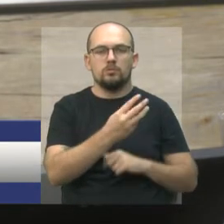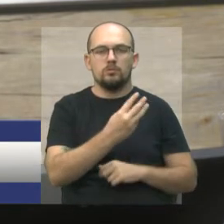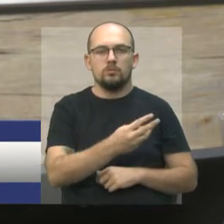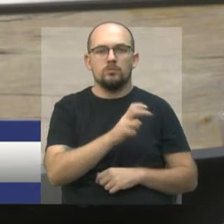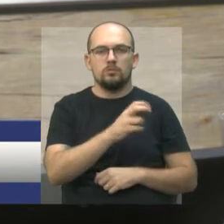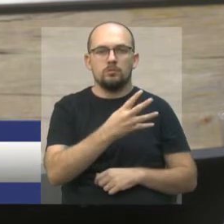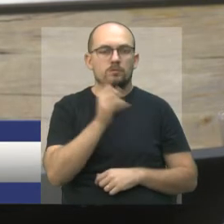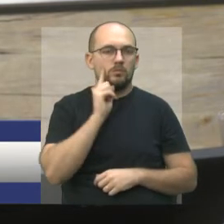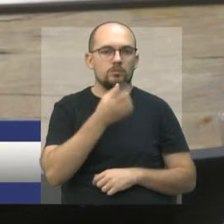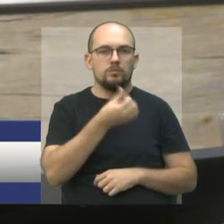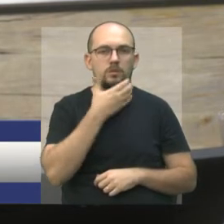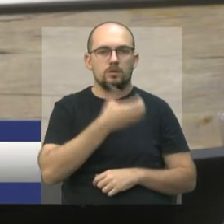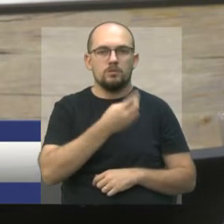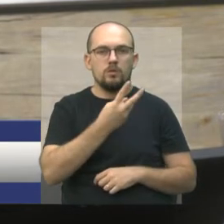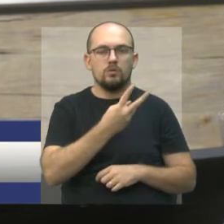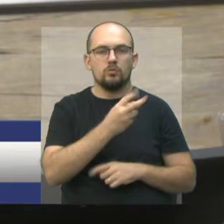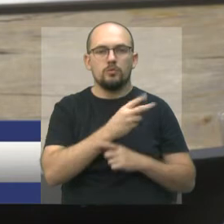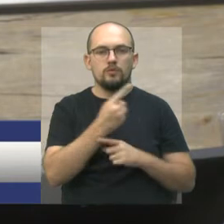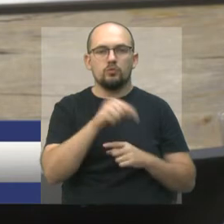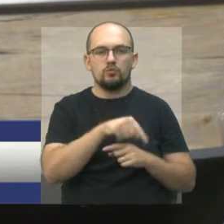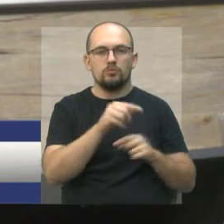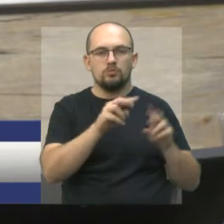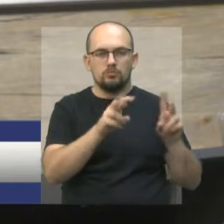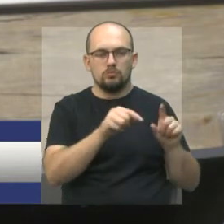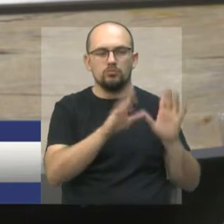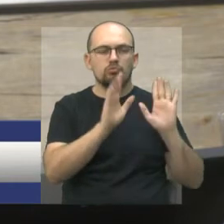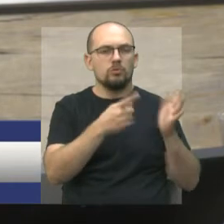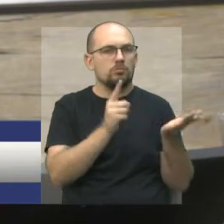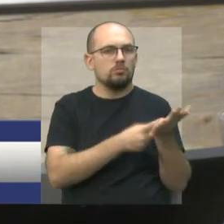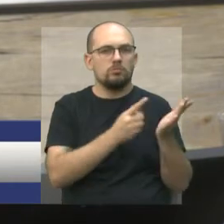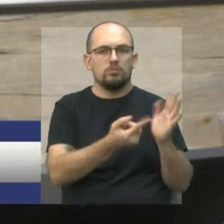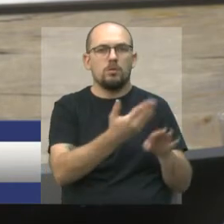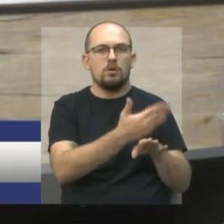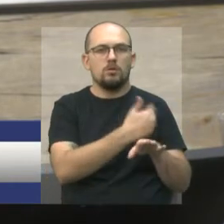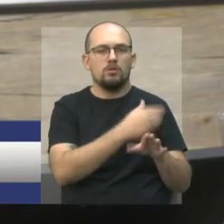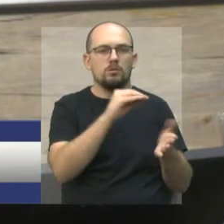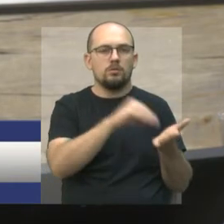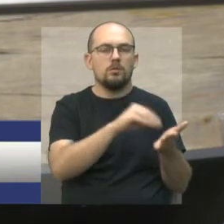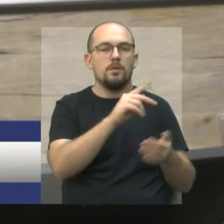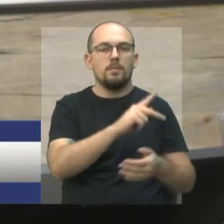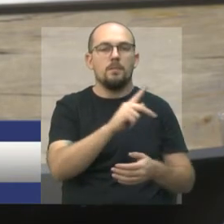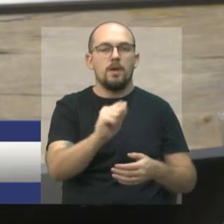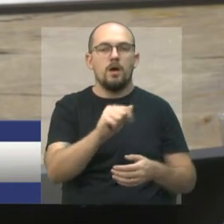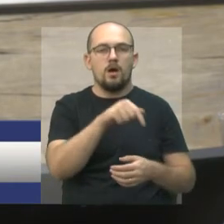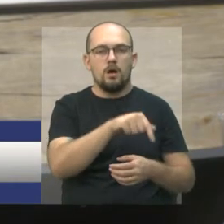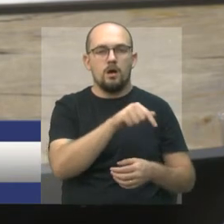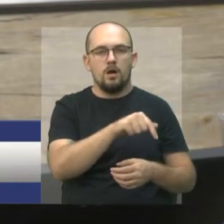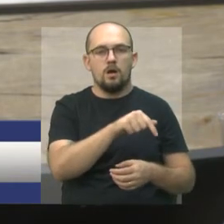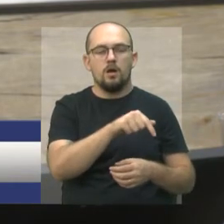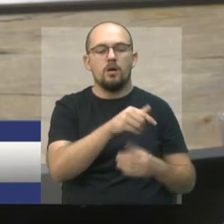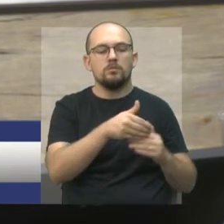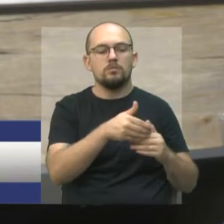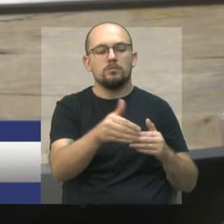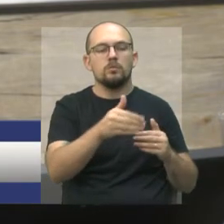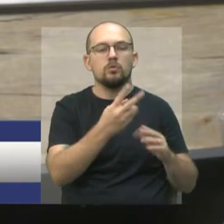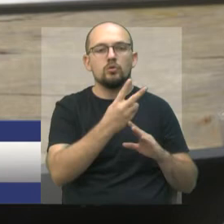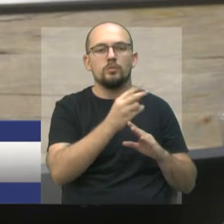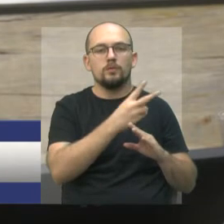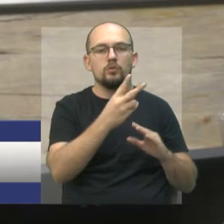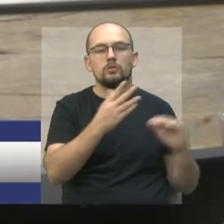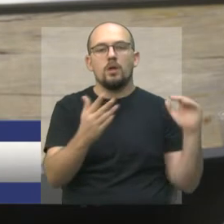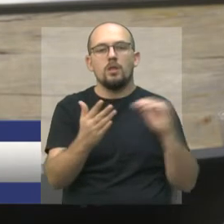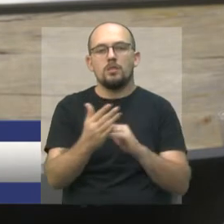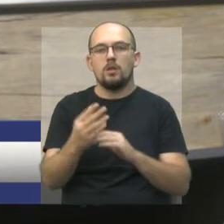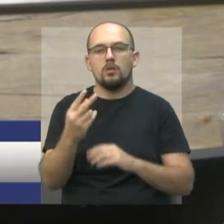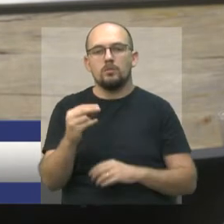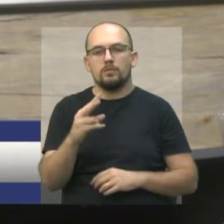5.354, de 6 de dezembro de 2021, que estabelece o Plano Plurianual do município para o período de 2022